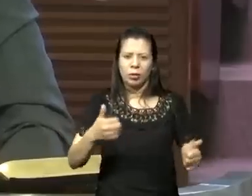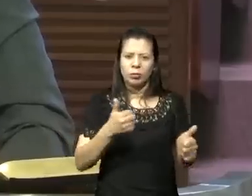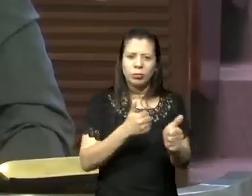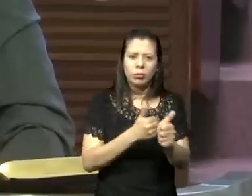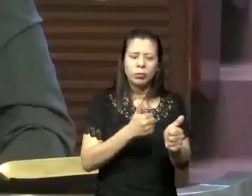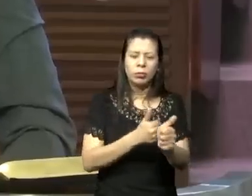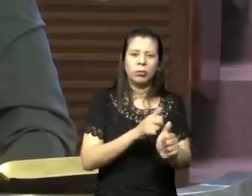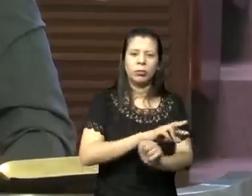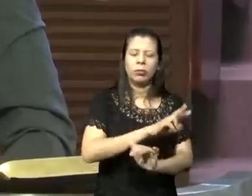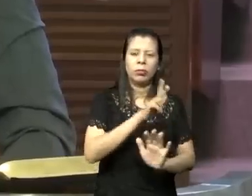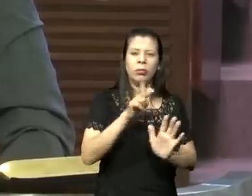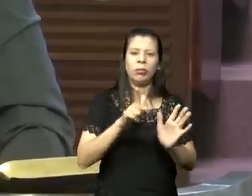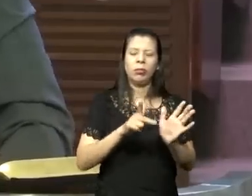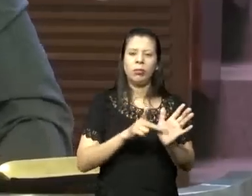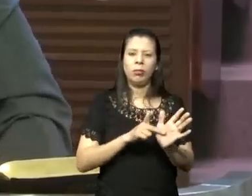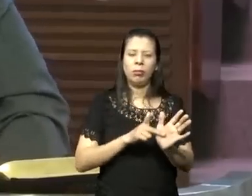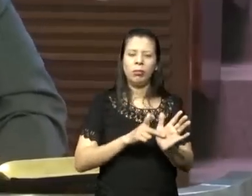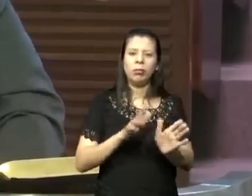pandemia